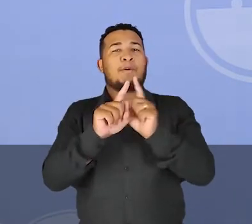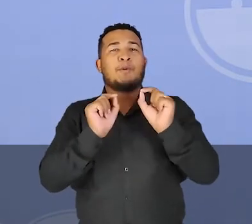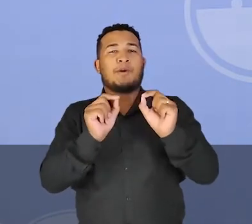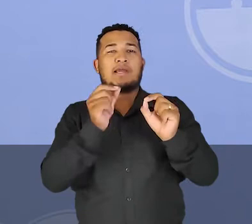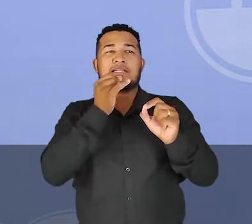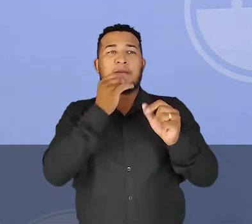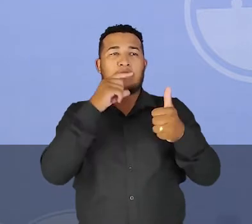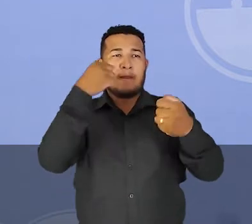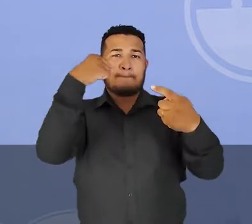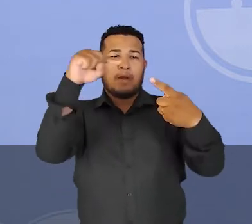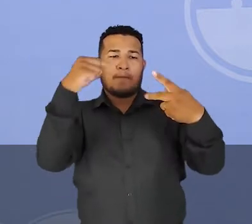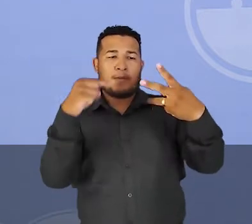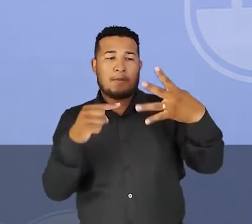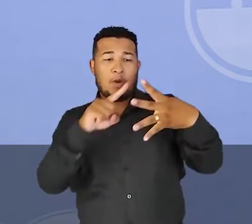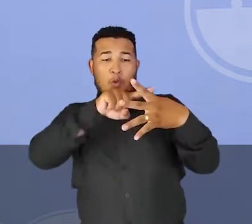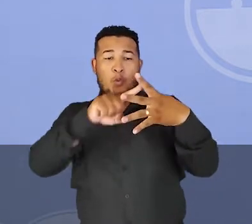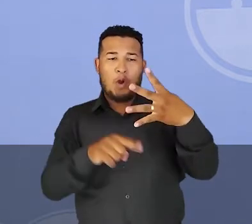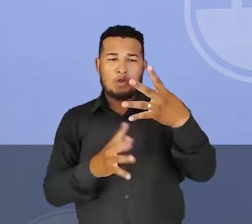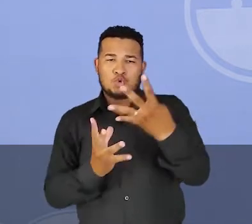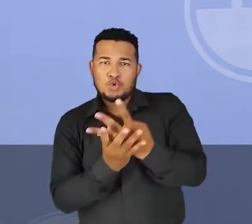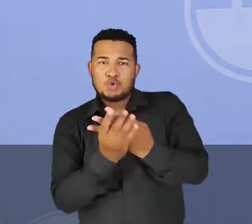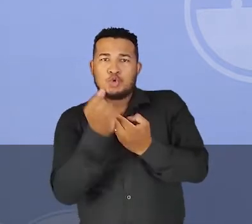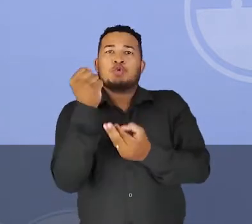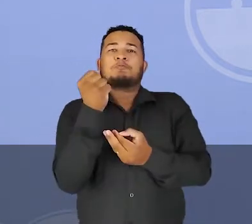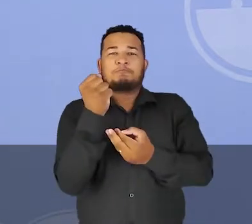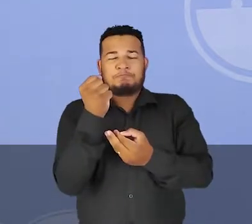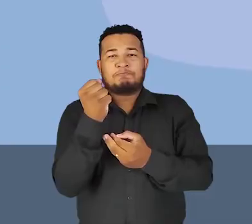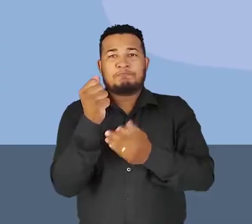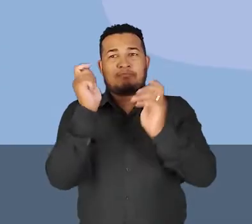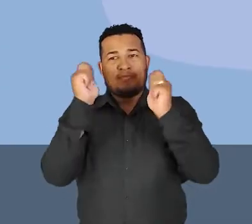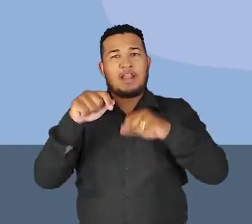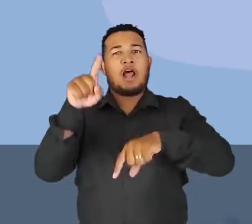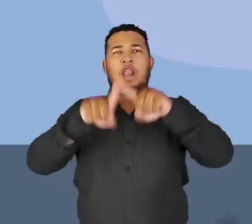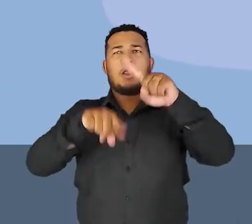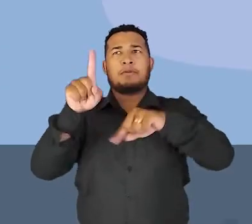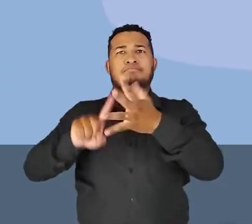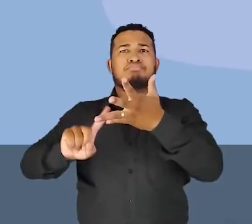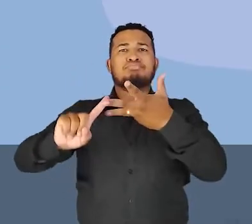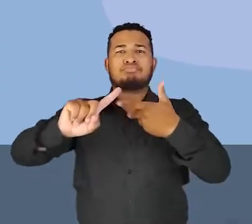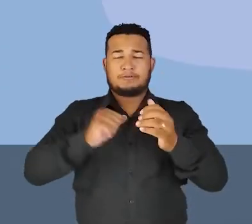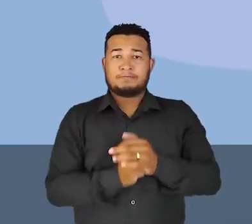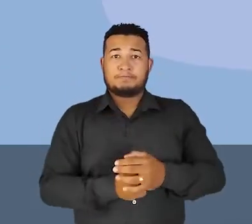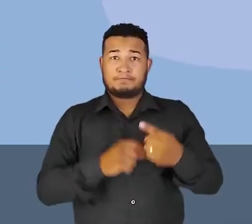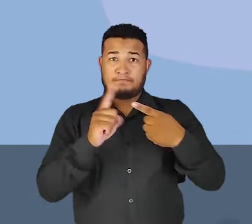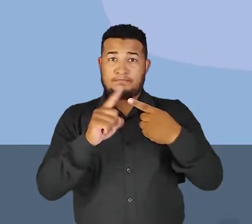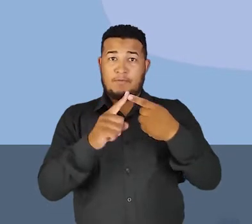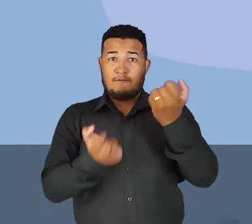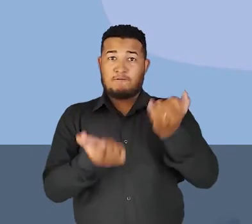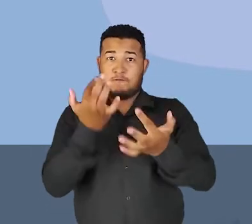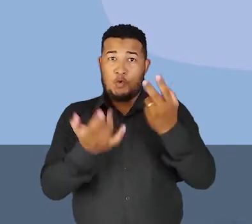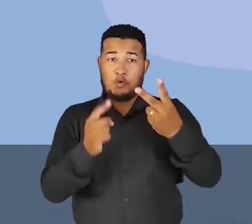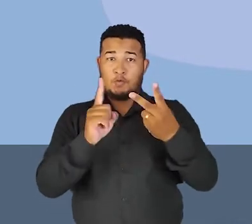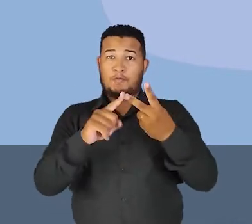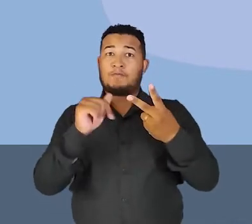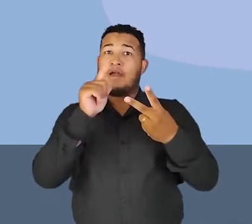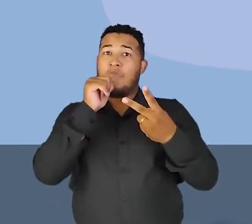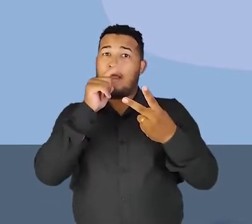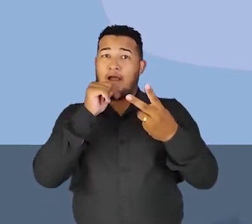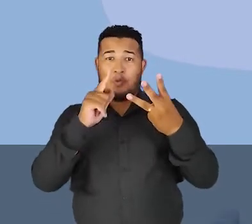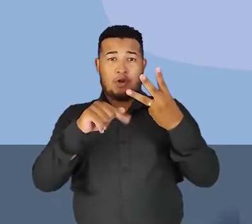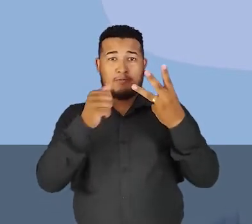de 4 elementos básicos. Vamos ao slide. Ar, fogo, água e